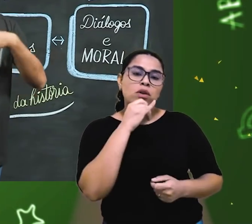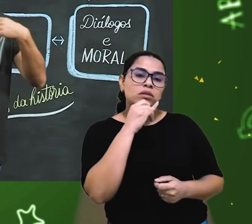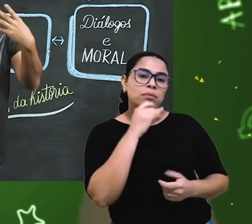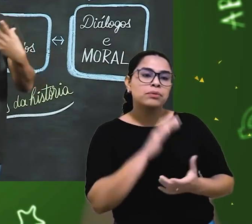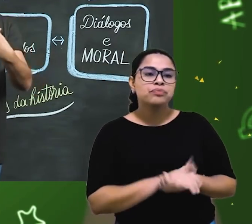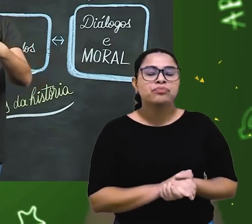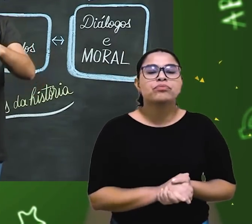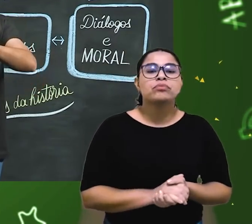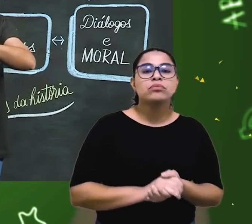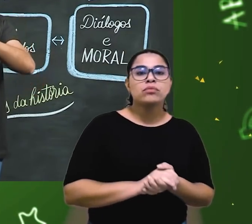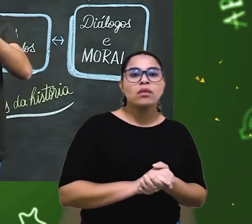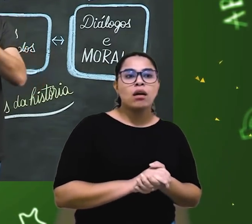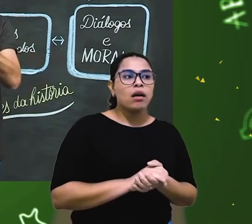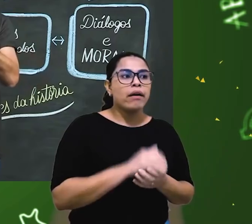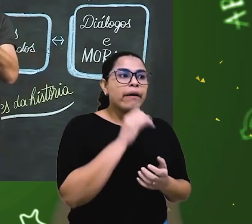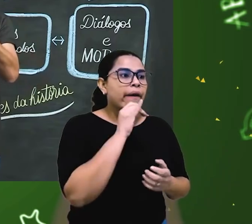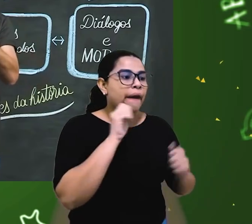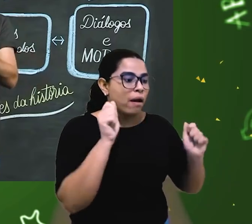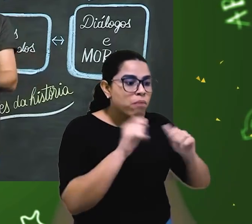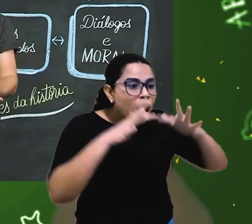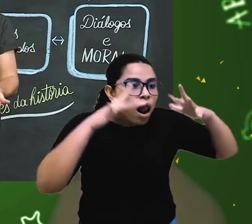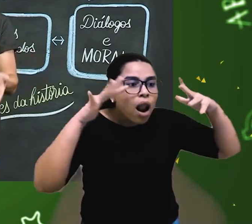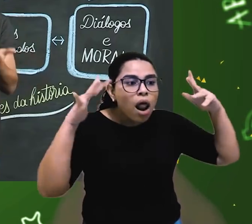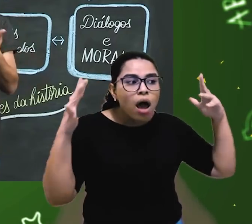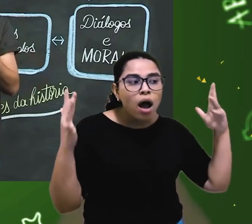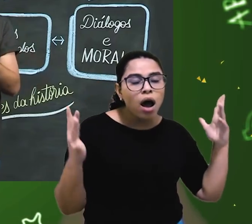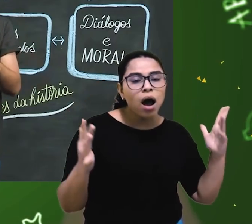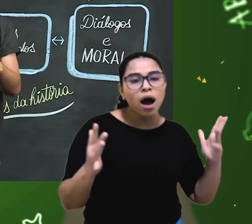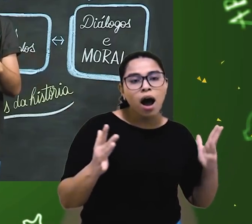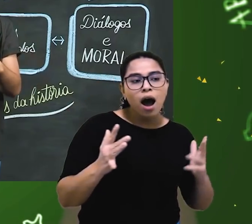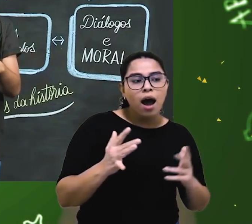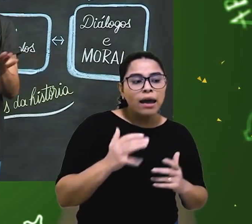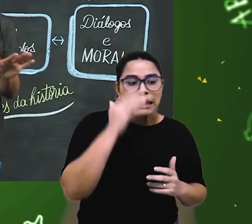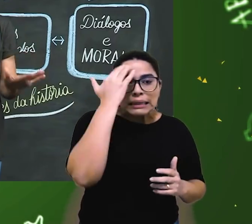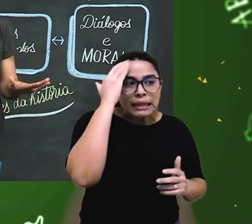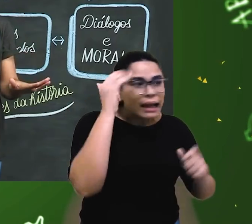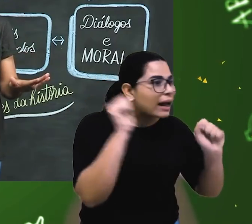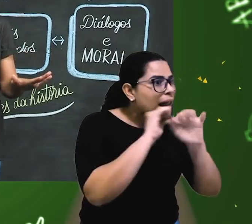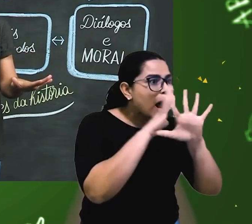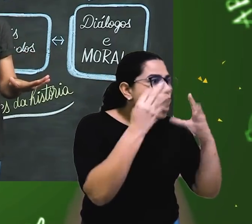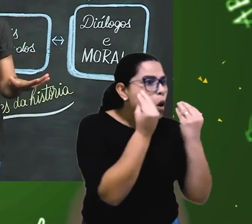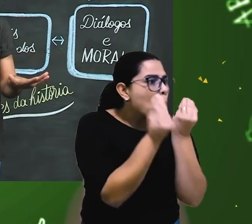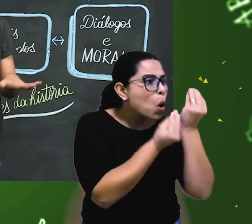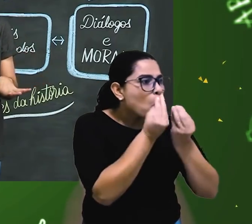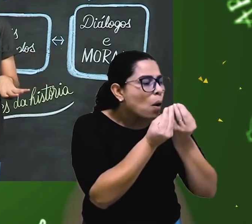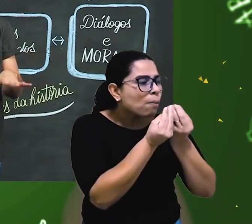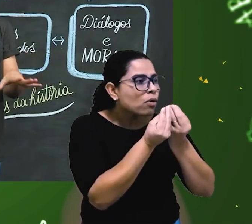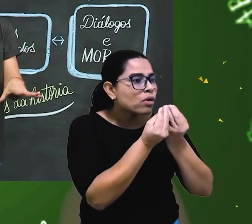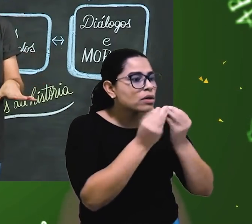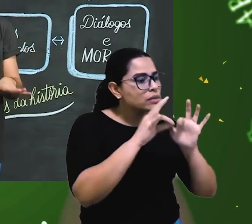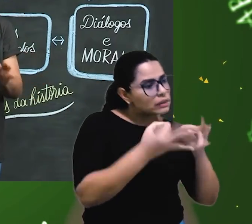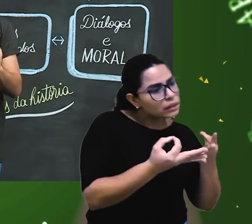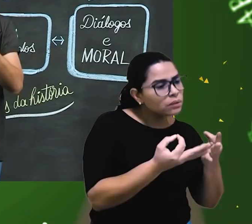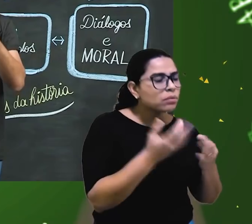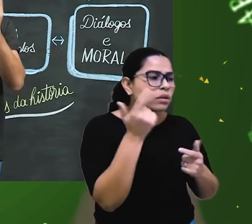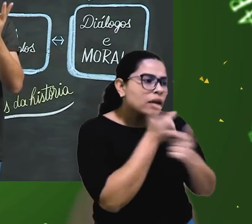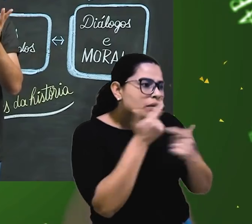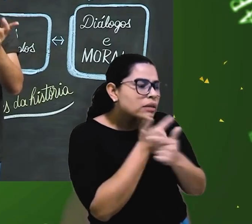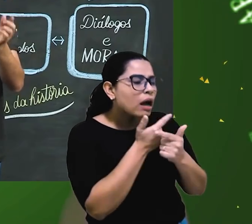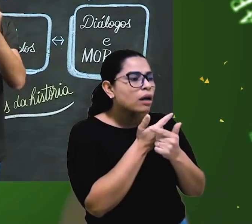de um elemento fantástico, de um elemento que vai permitir que a gente entenda aquela situação aparentemente simples, engraçada,